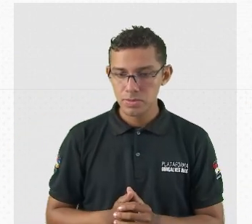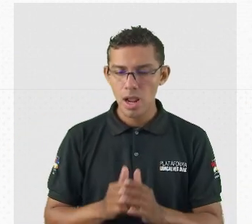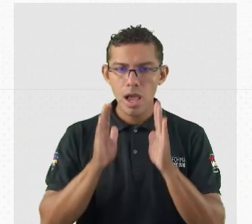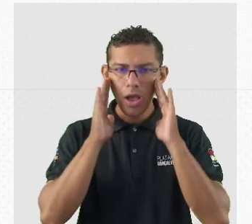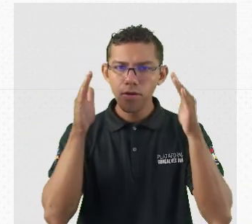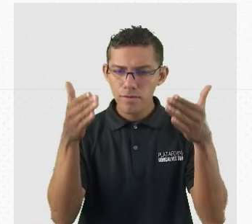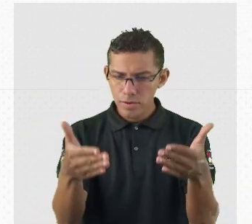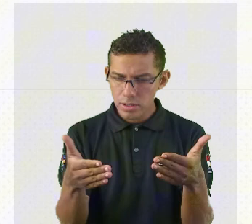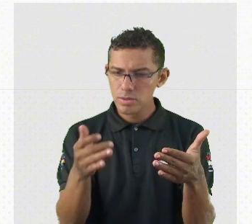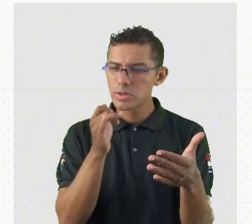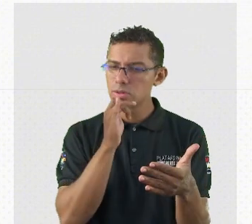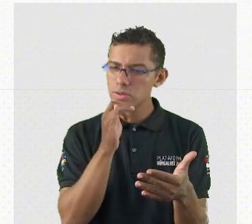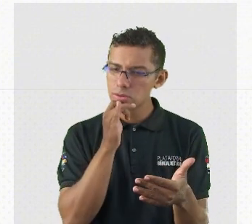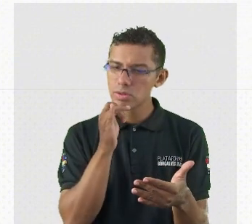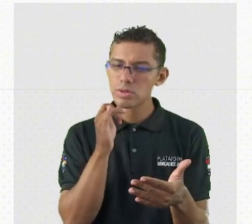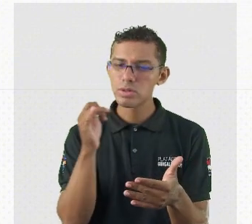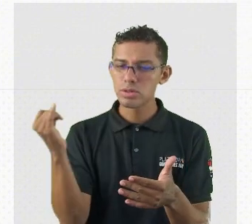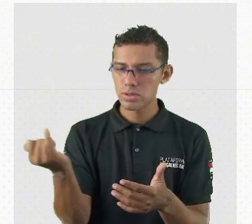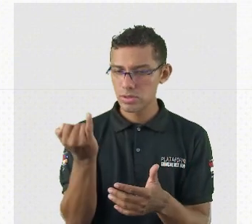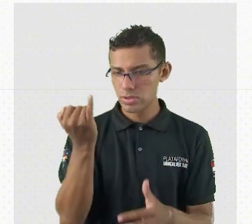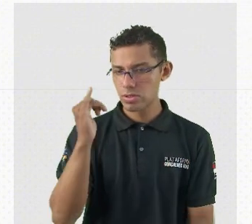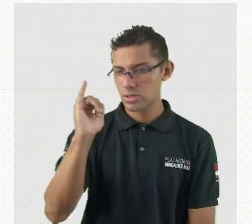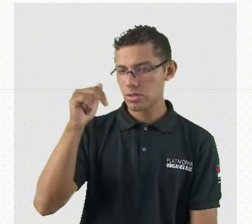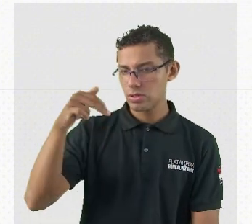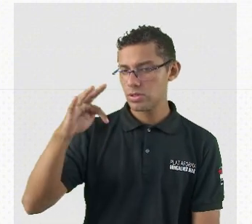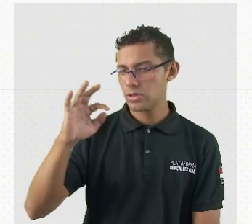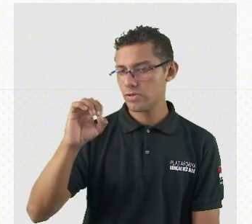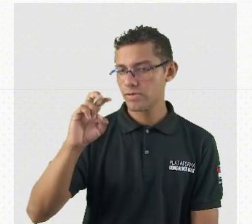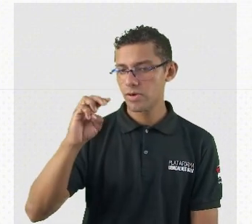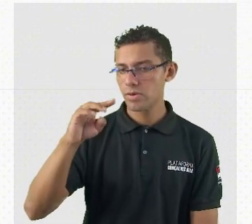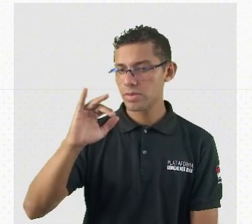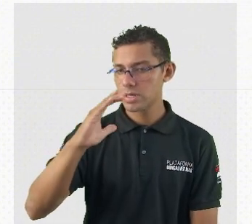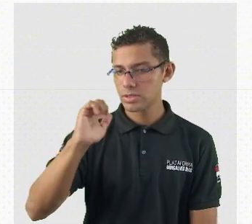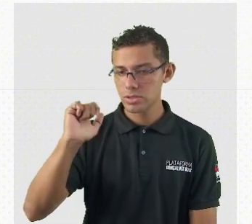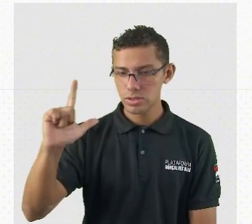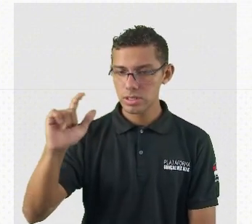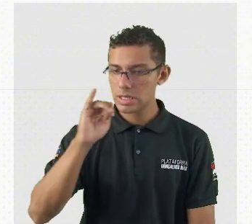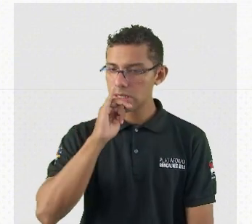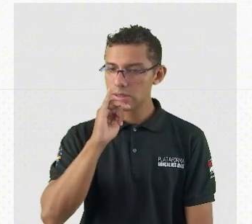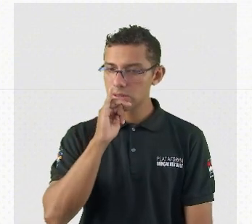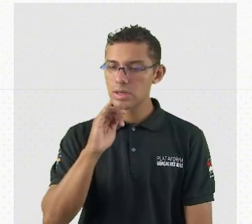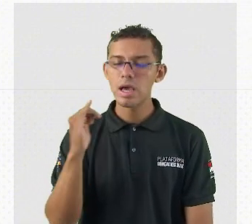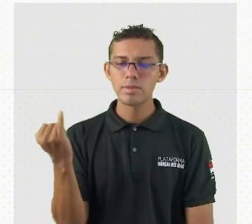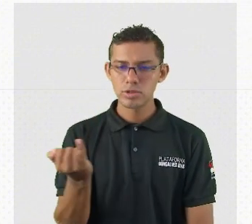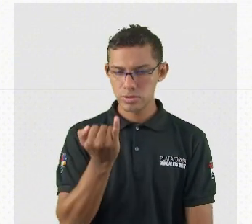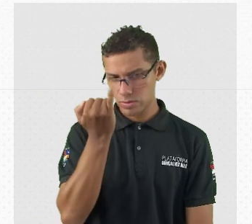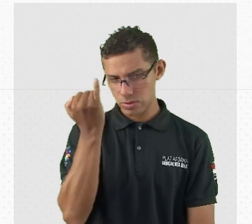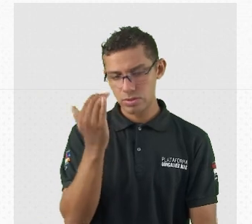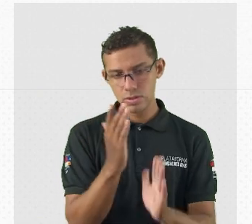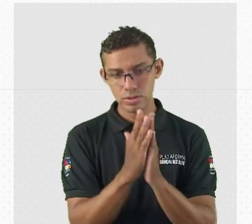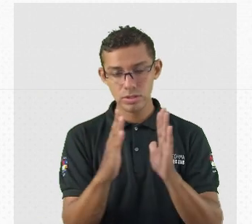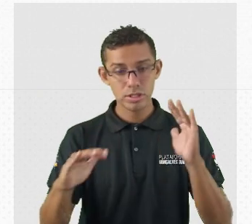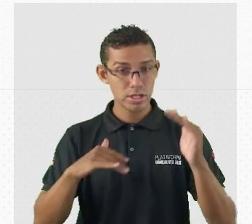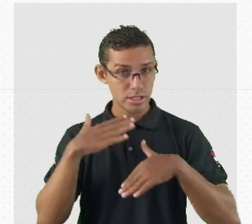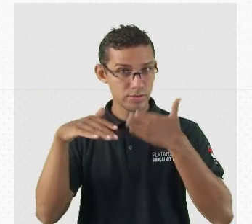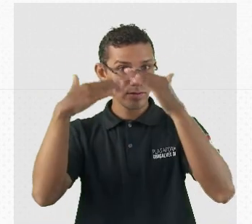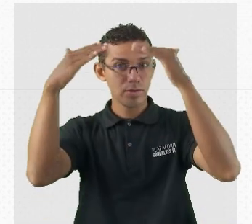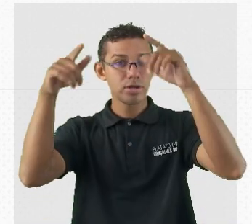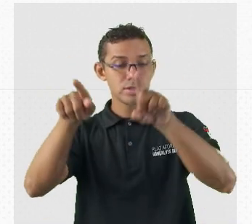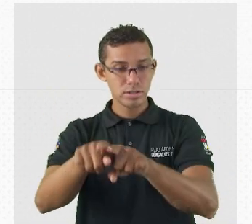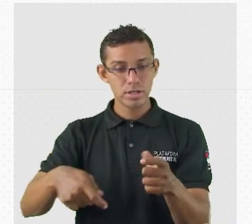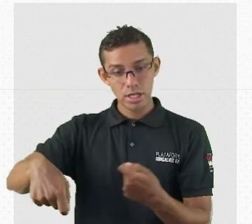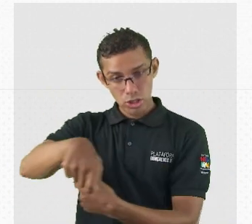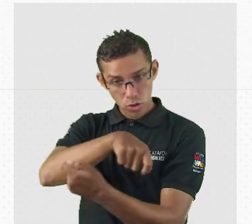com muito carinho um elemento informacional, porque a terceira revolução ela tem um papel muito importante no desenvolvimento dos meios